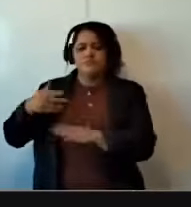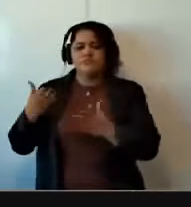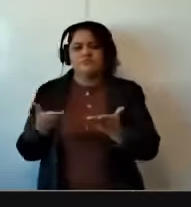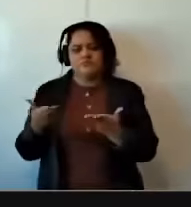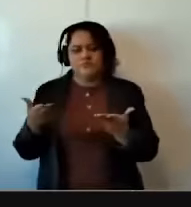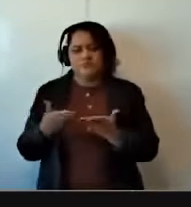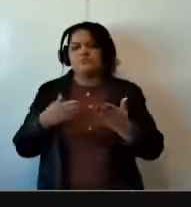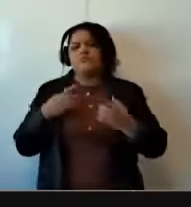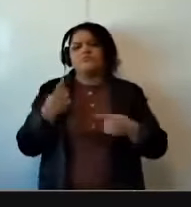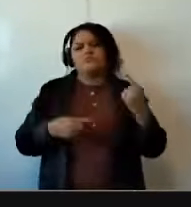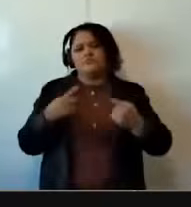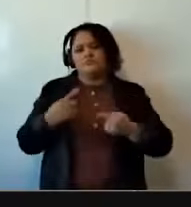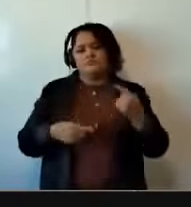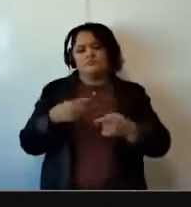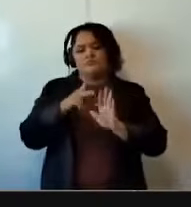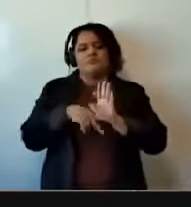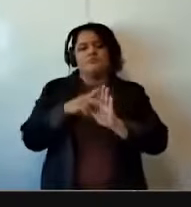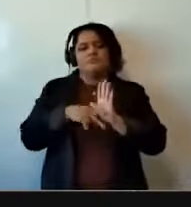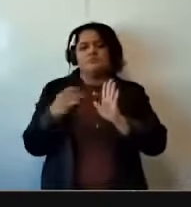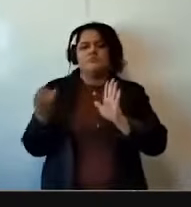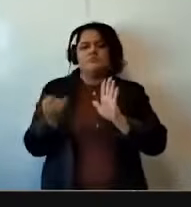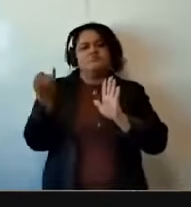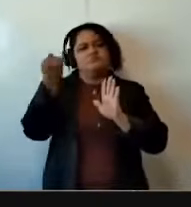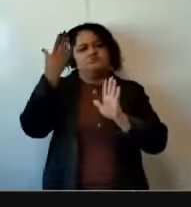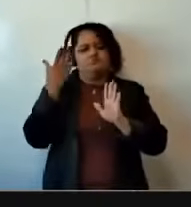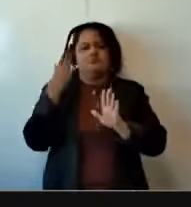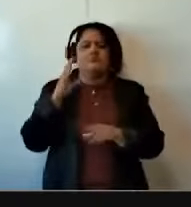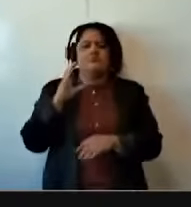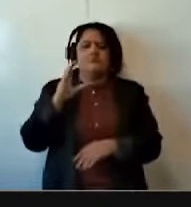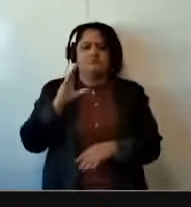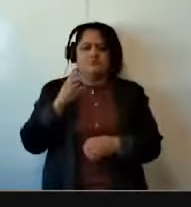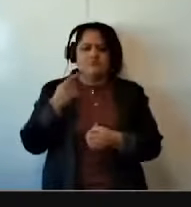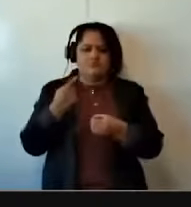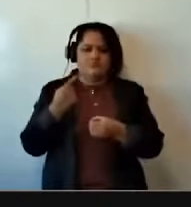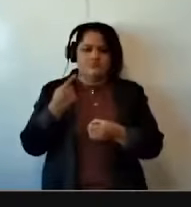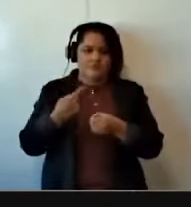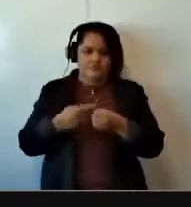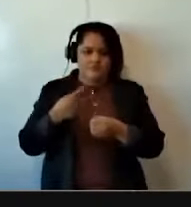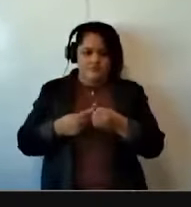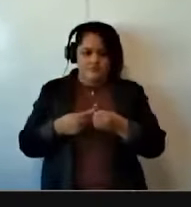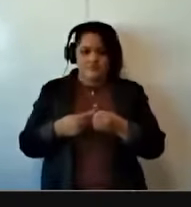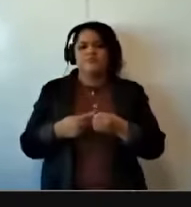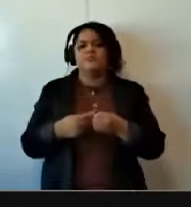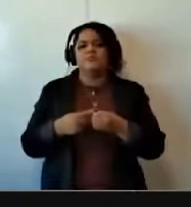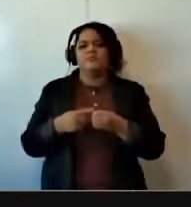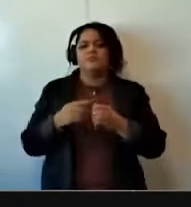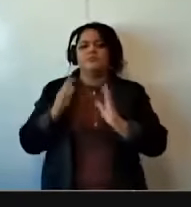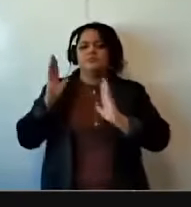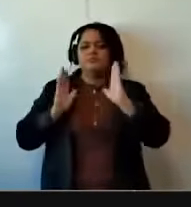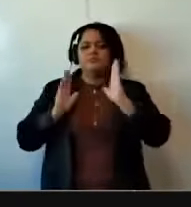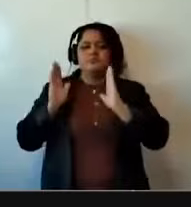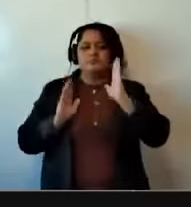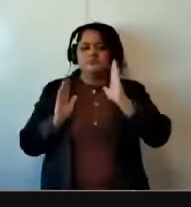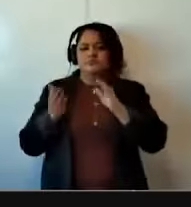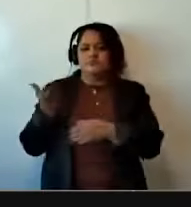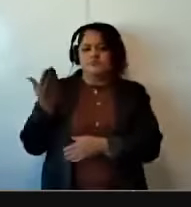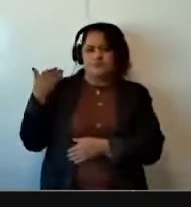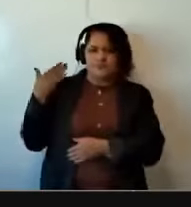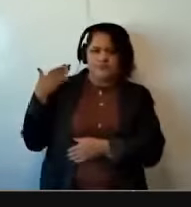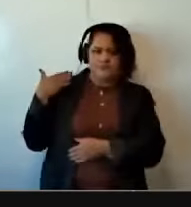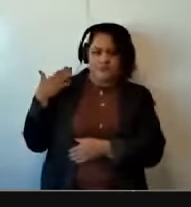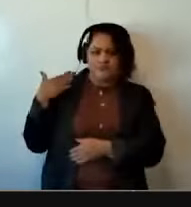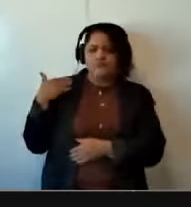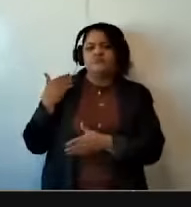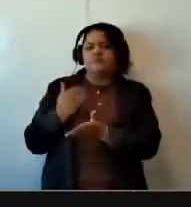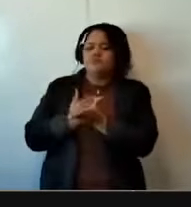nossa cidade. No mandato anterior, desde o princípio, foi meu primeiro projeto de lei, foi uma proposição para a